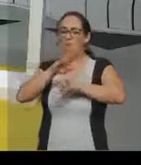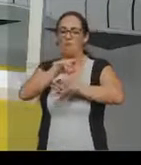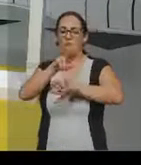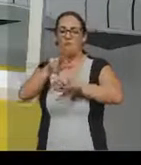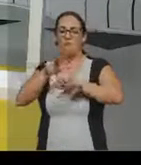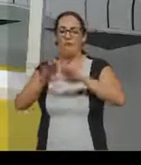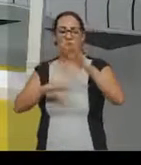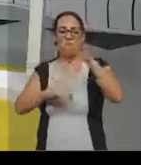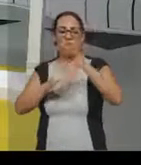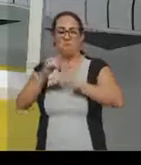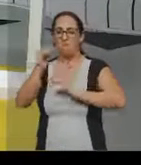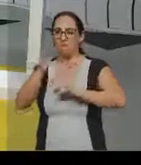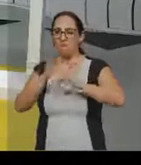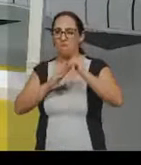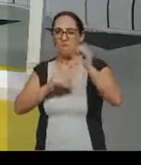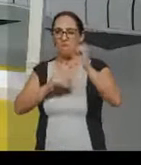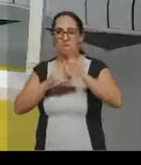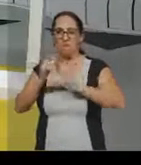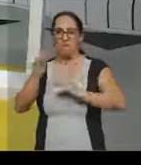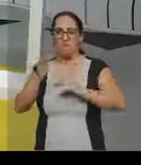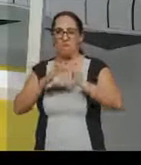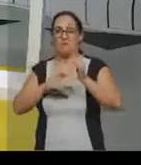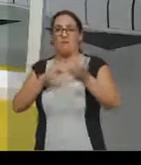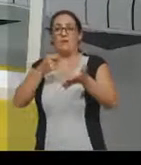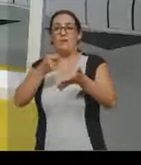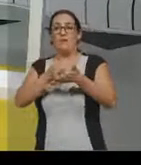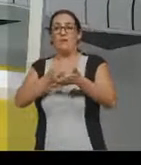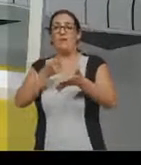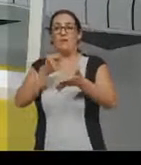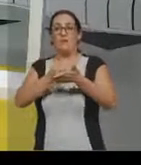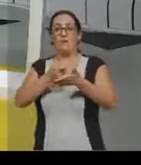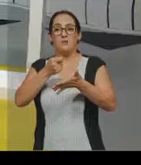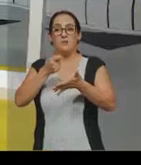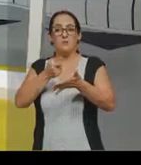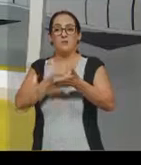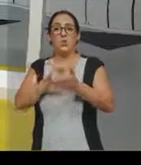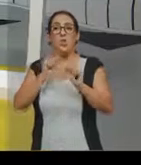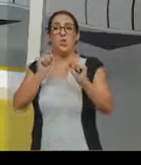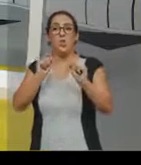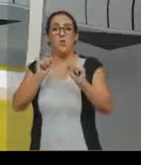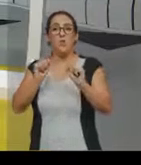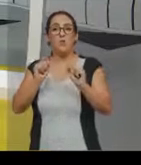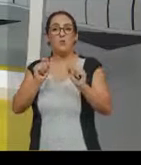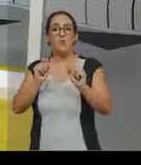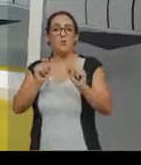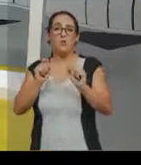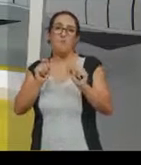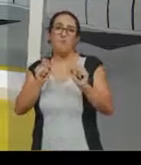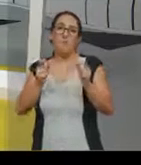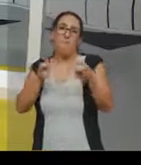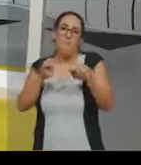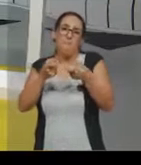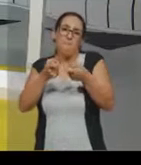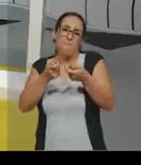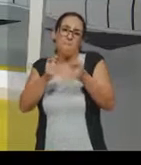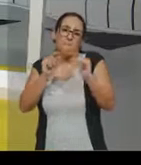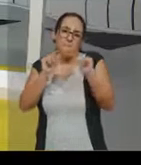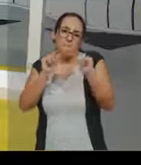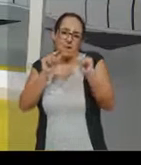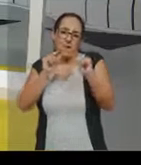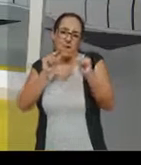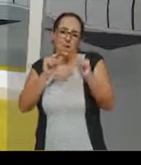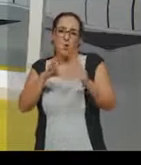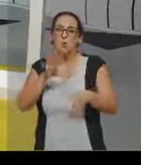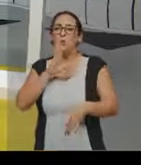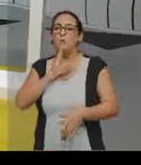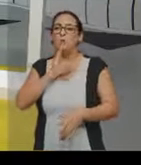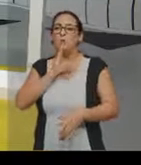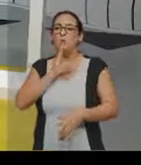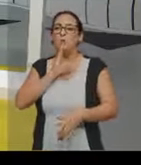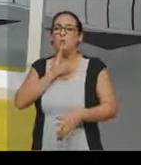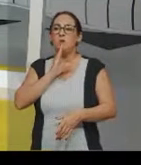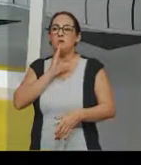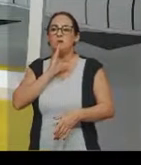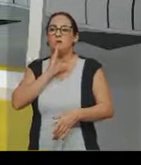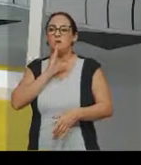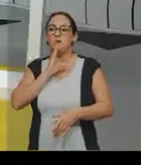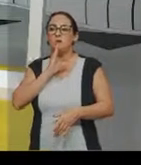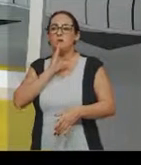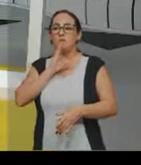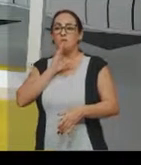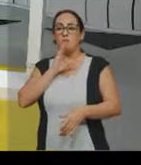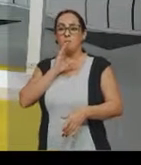Normalmente profissões que exigiam menos preparo, menos conhecimento, portanto eram também as que tinham